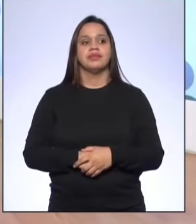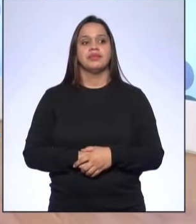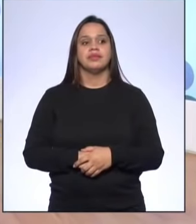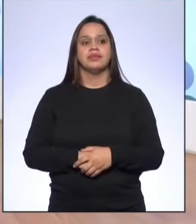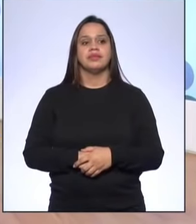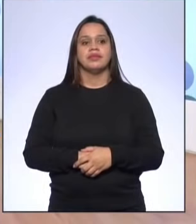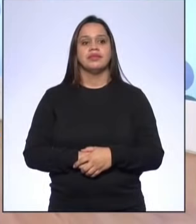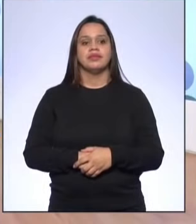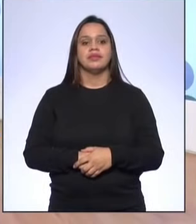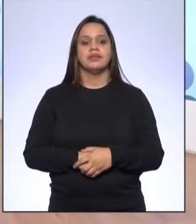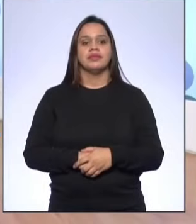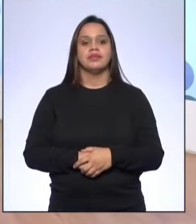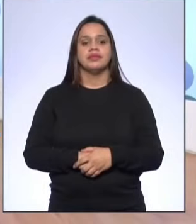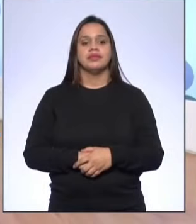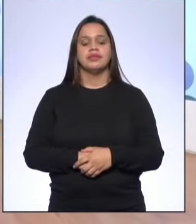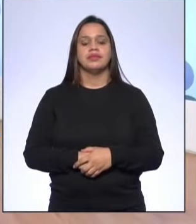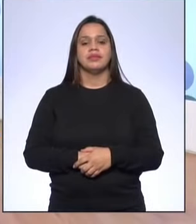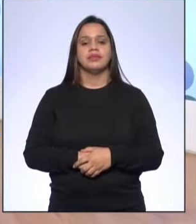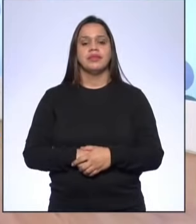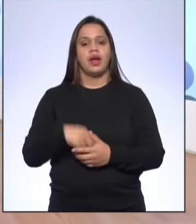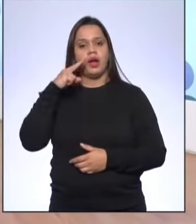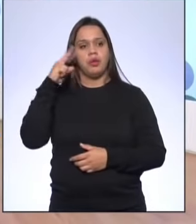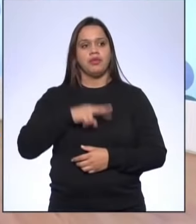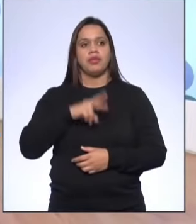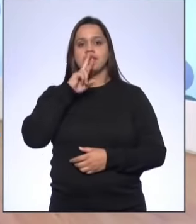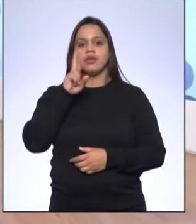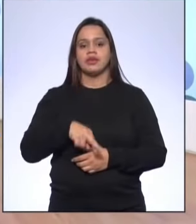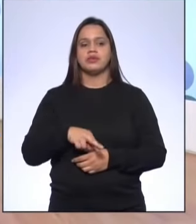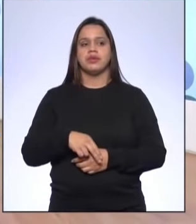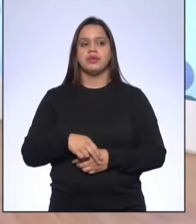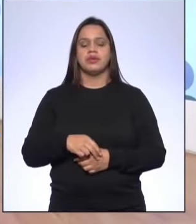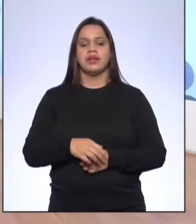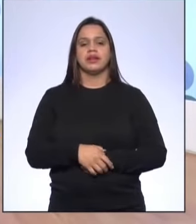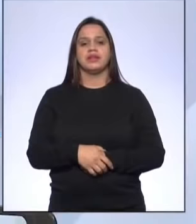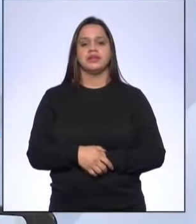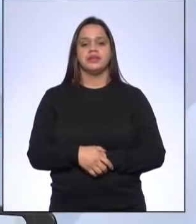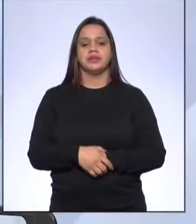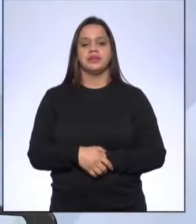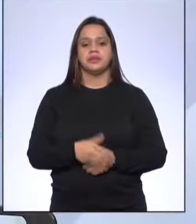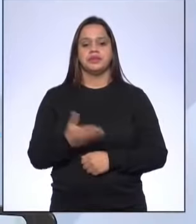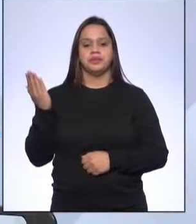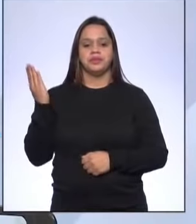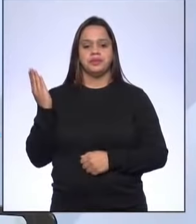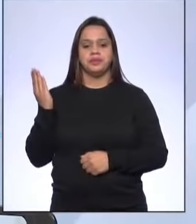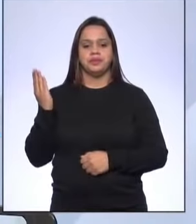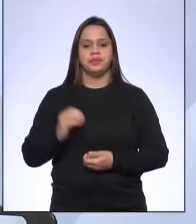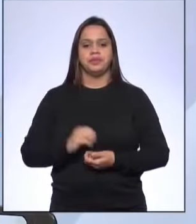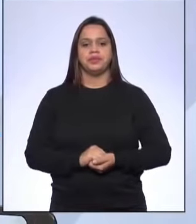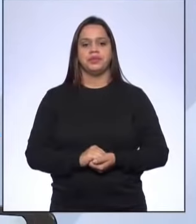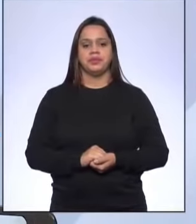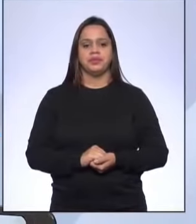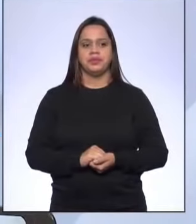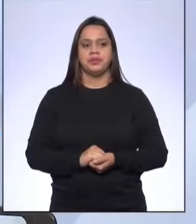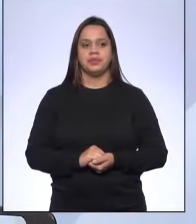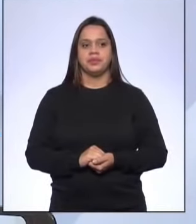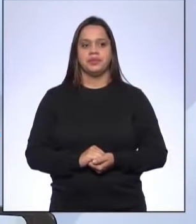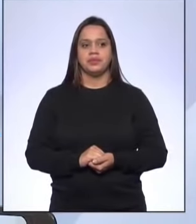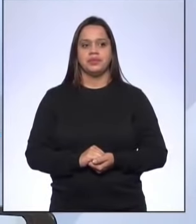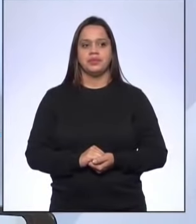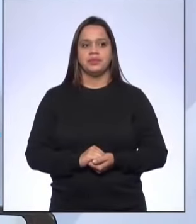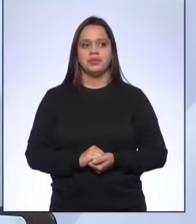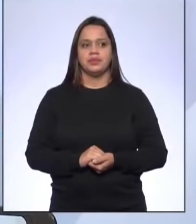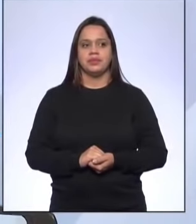eu não uso ele está respondendo aqui board não ou